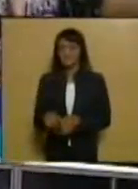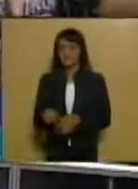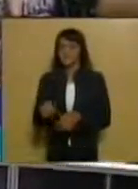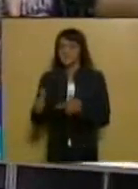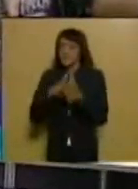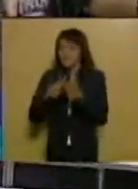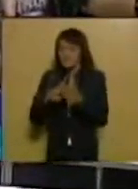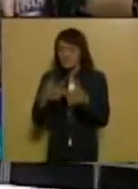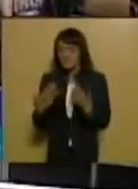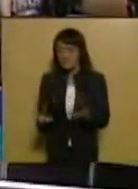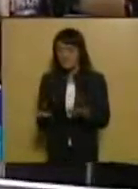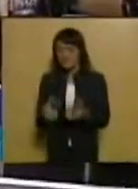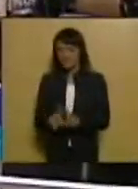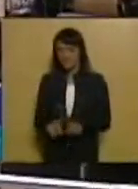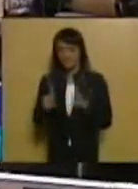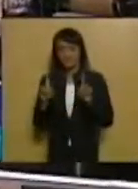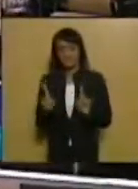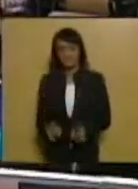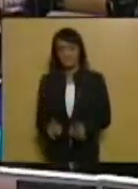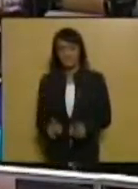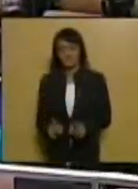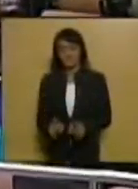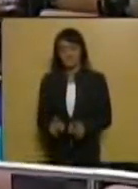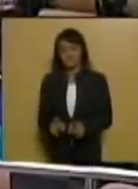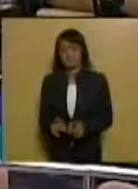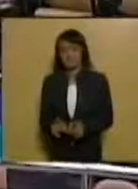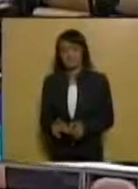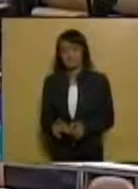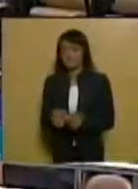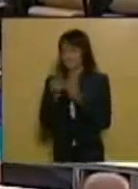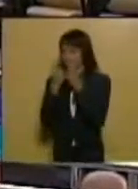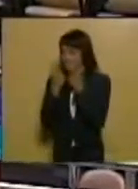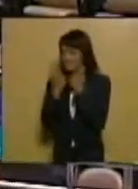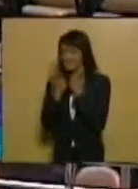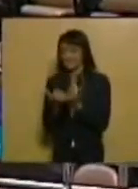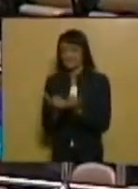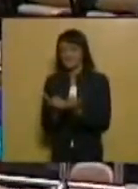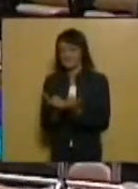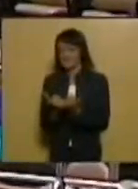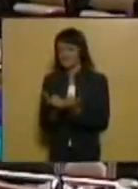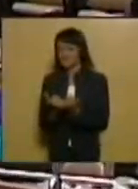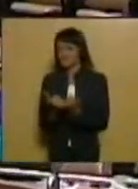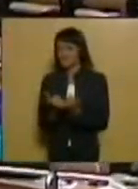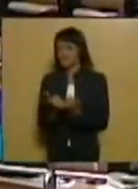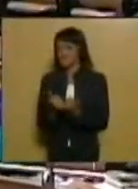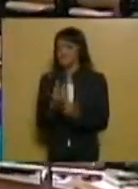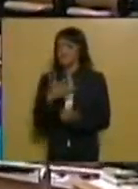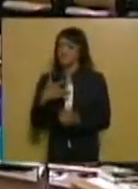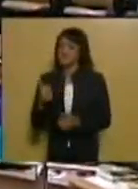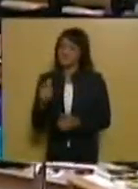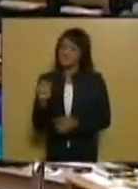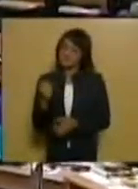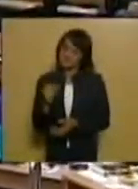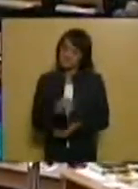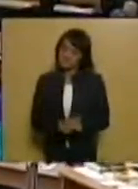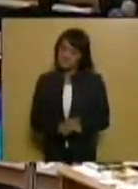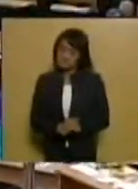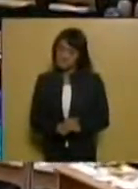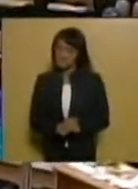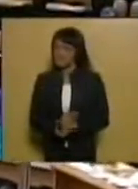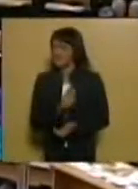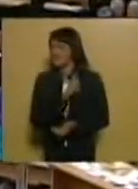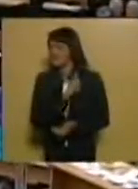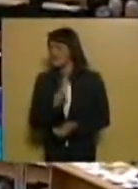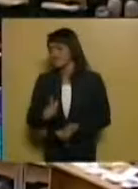deficiências, mas é de um grande benefício que se faz na saúde de Sergipe. E o governador,